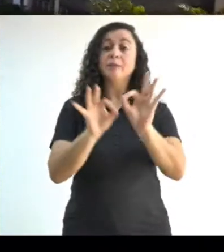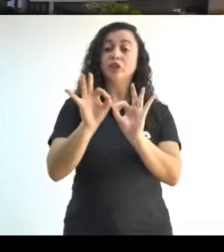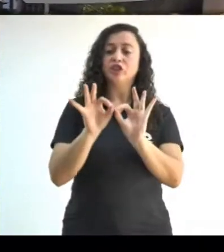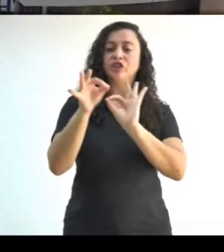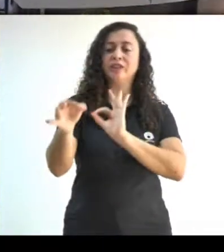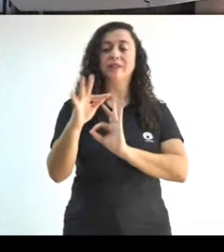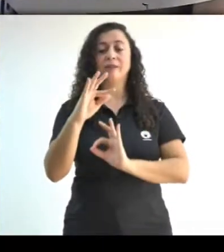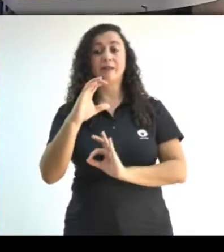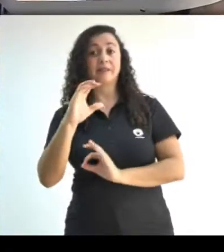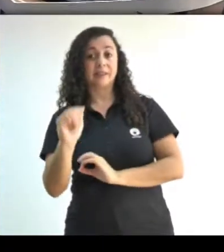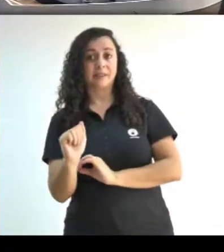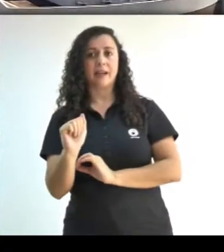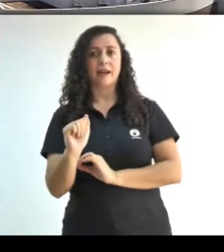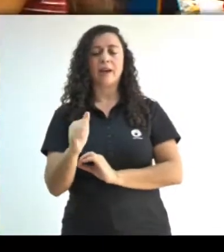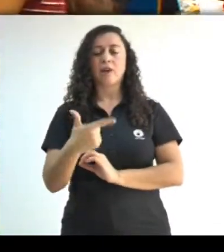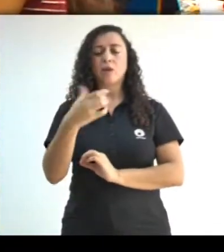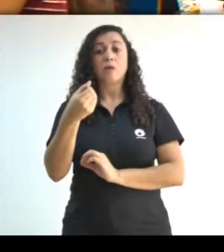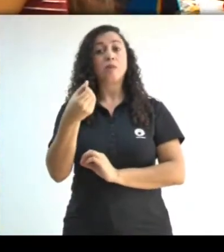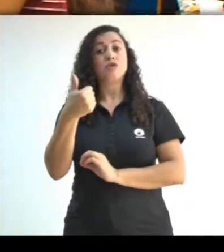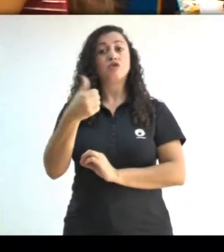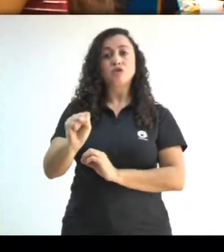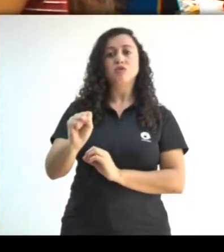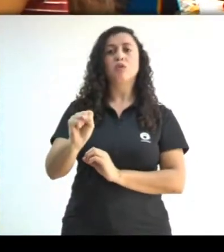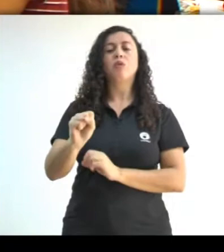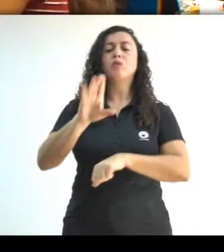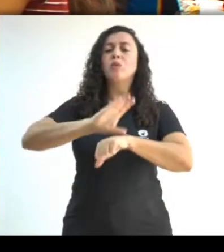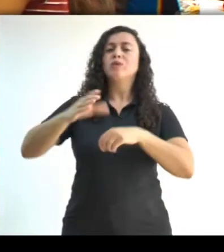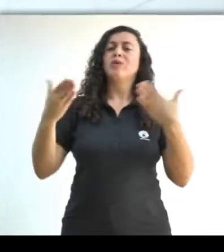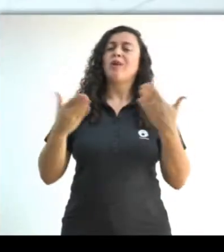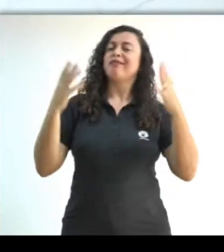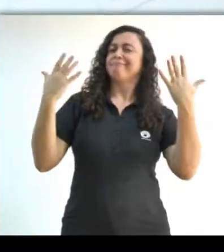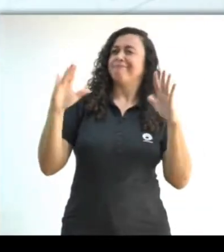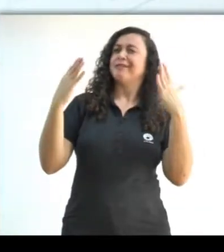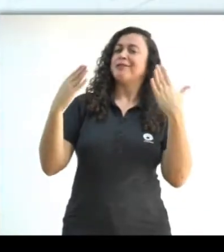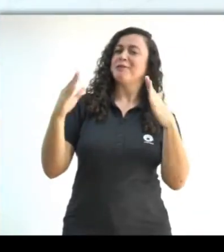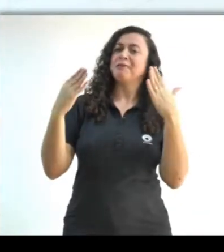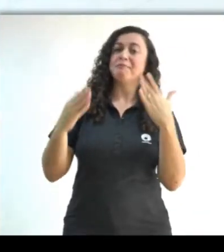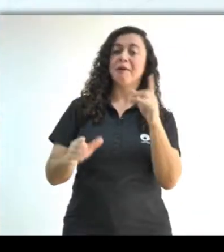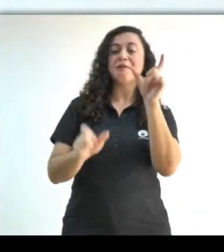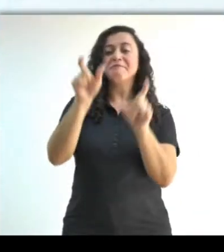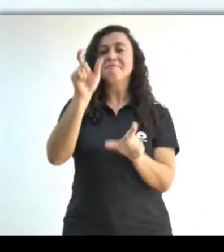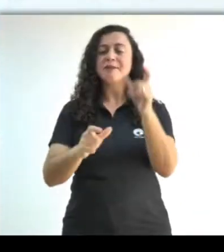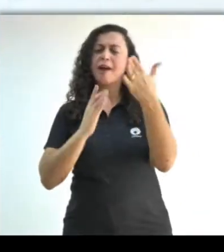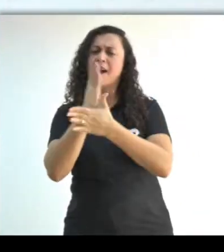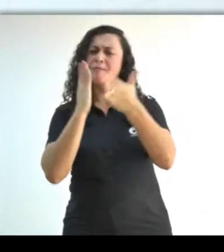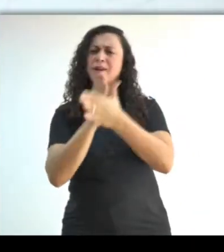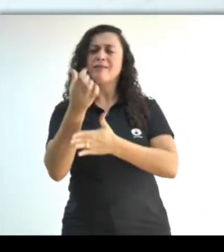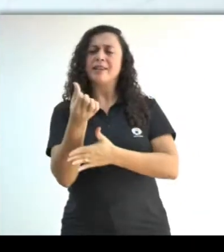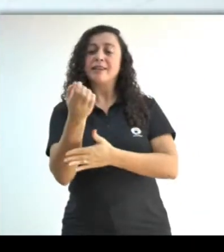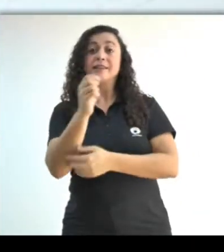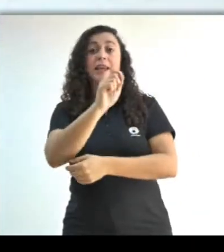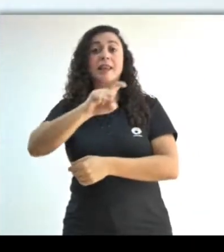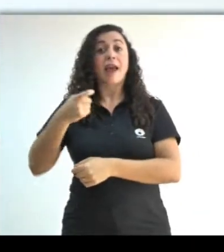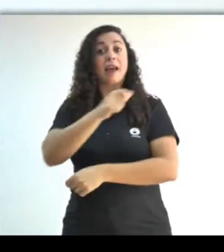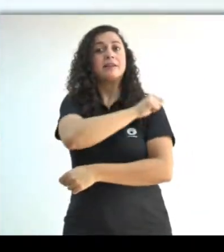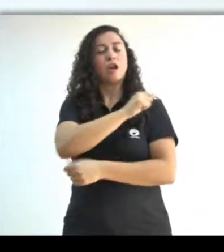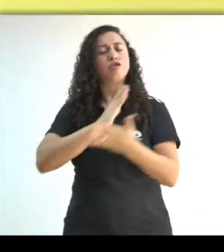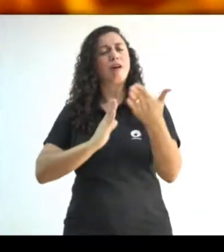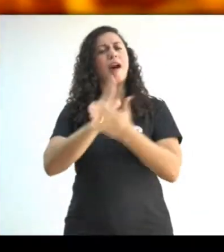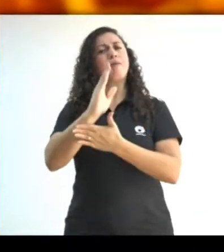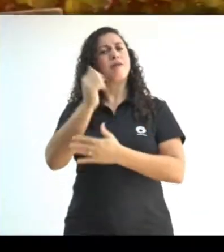da FCA, em 2018, o cursinho comemora a aprovação de mais de 60 ex-alunos em